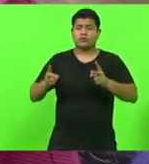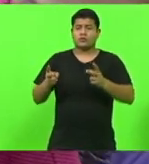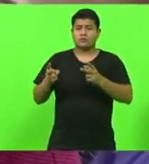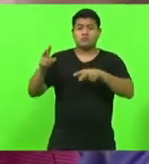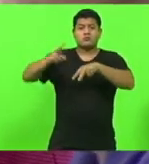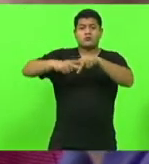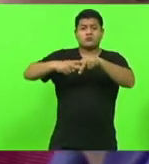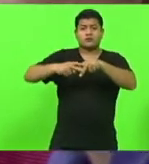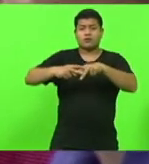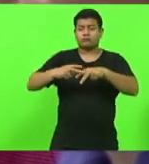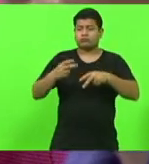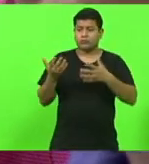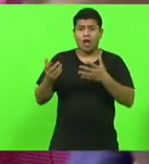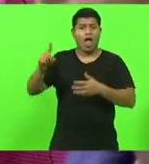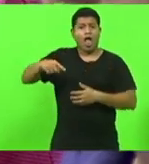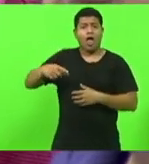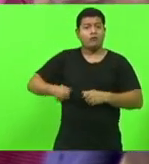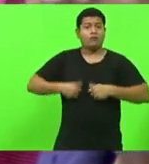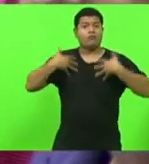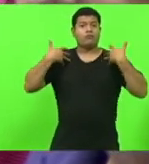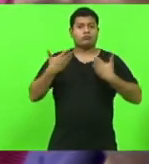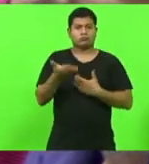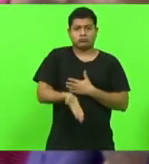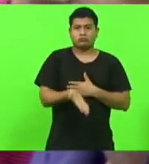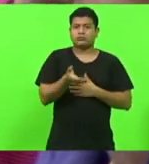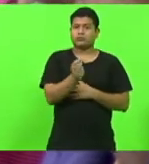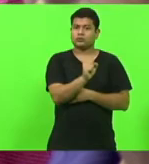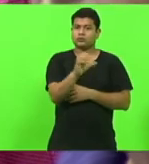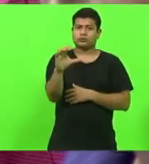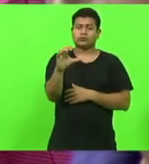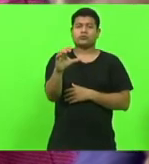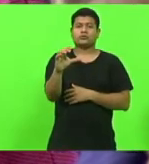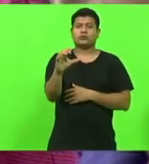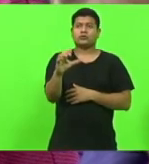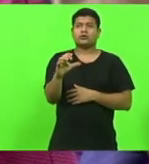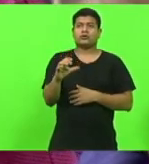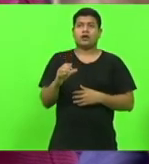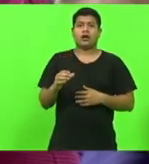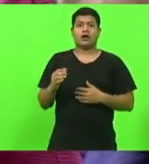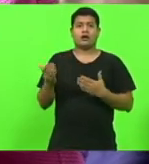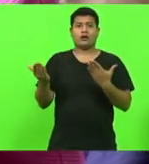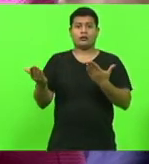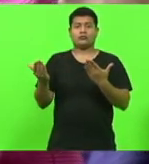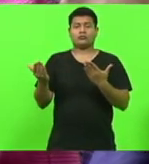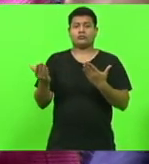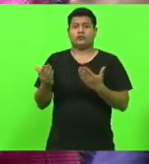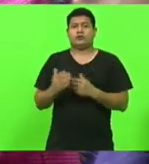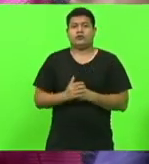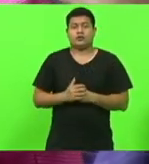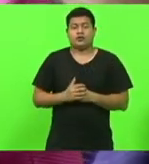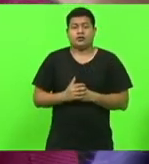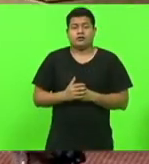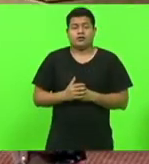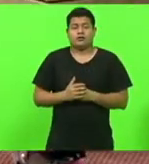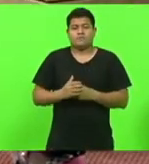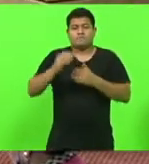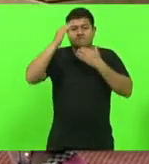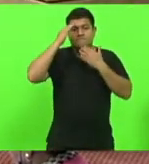orgulho para o Estado de Santa Catarina perante a nação brasileira. Muito obrigada.